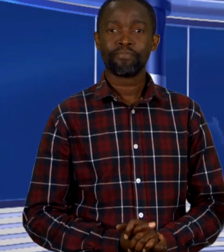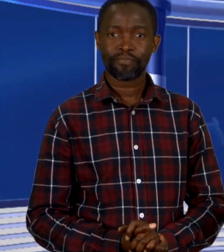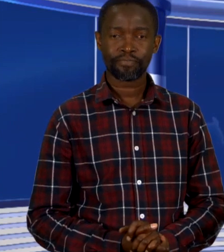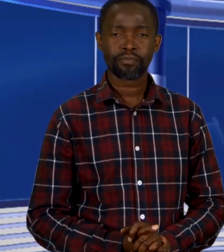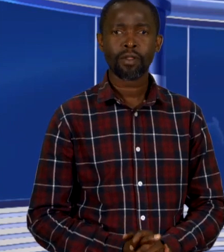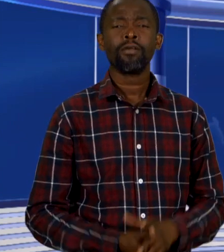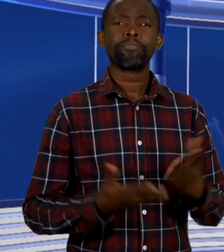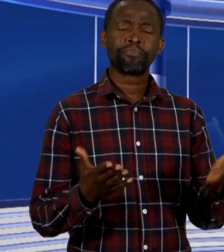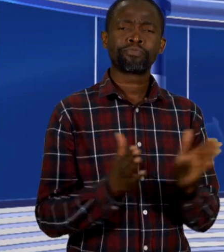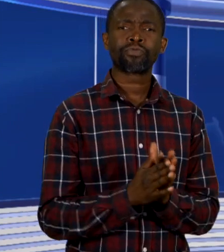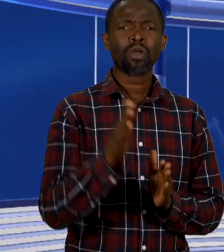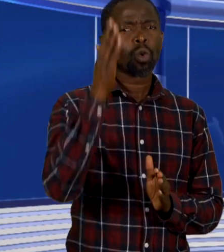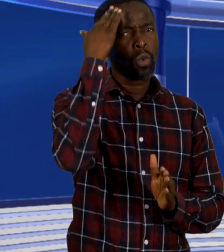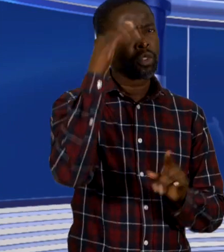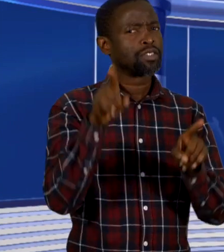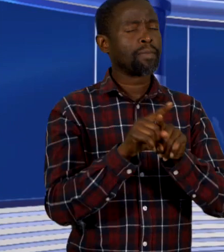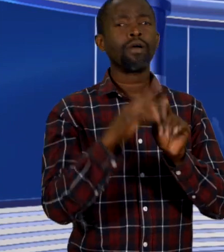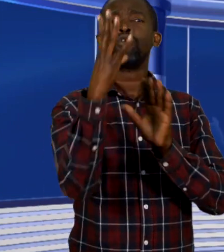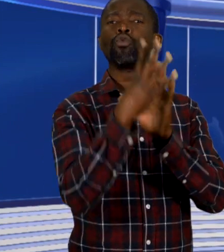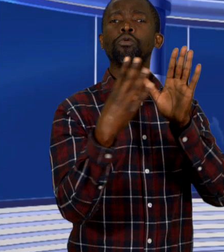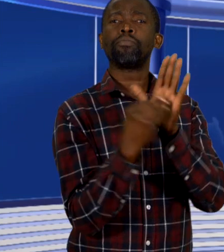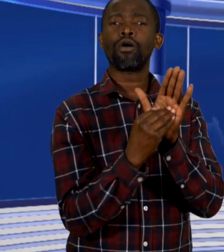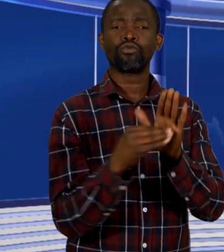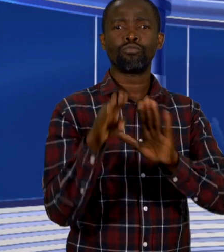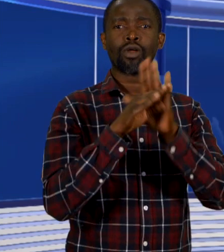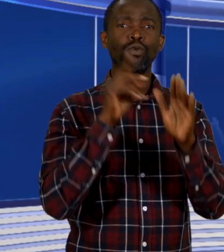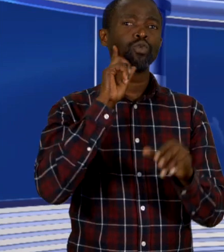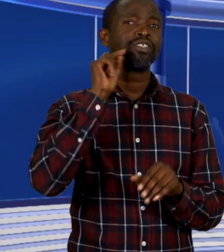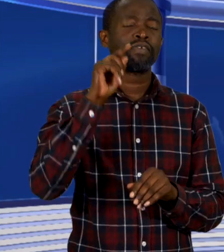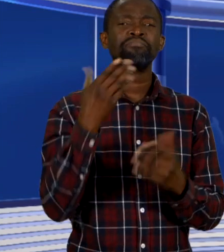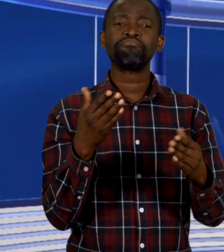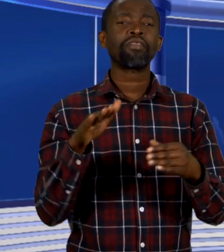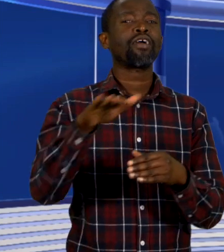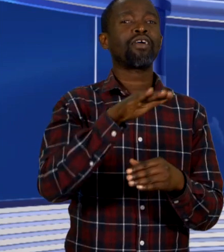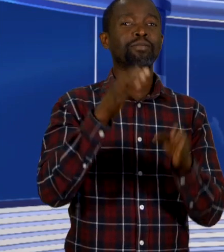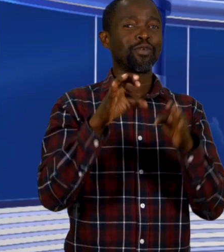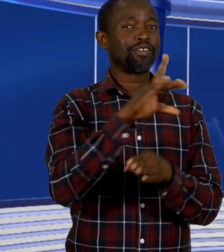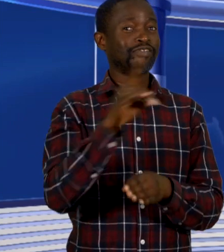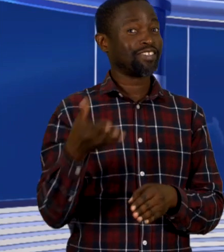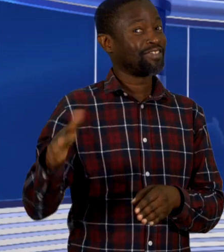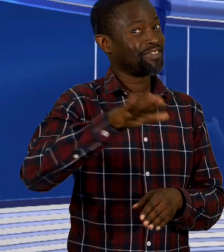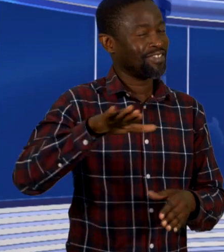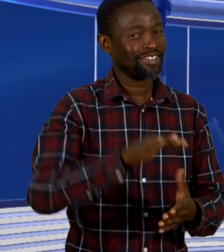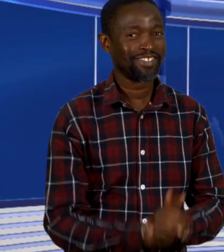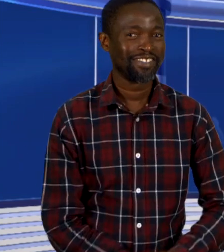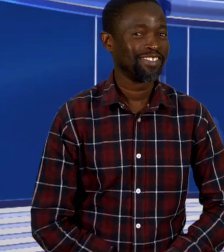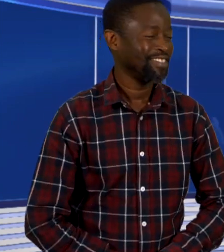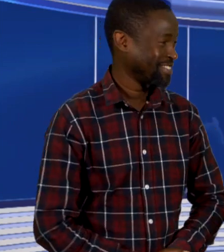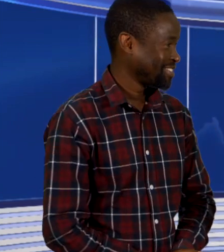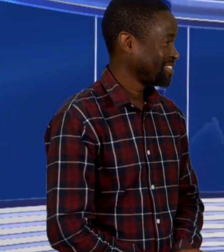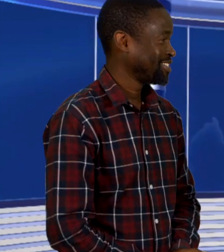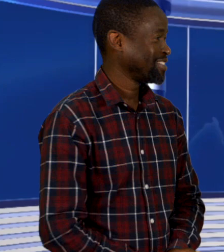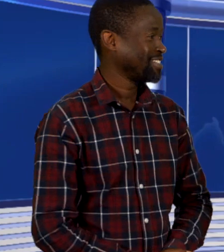empreendedora. Conheça também o impacto do programa da TV Surdo na comunidade de pessoas com deficiência.